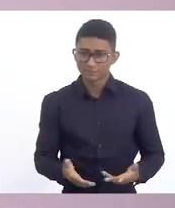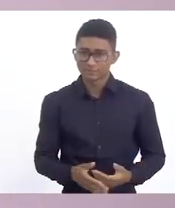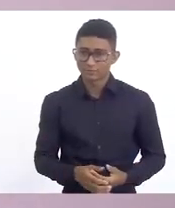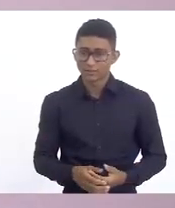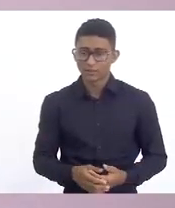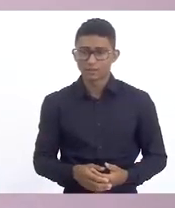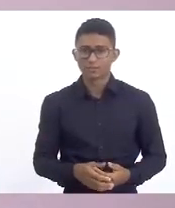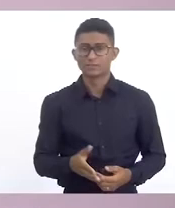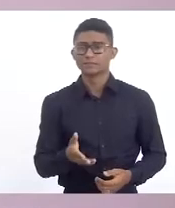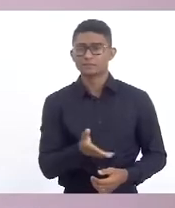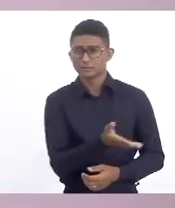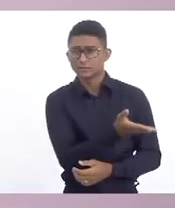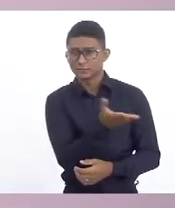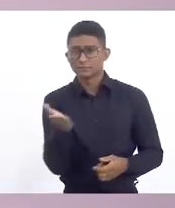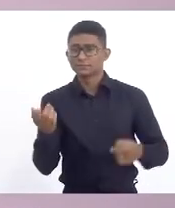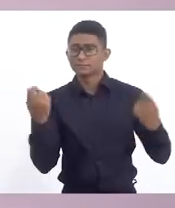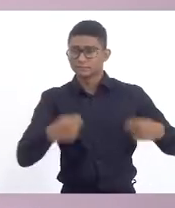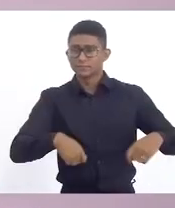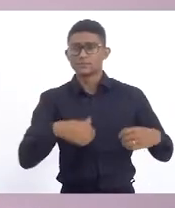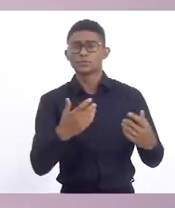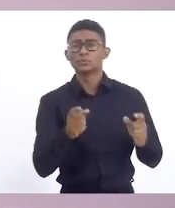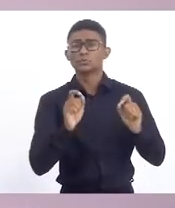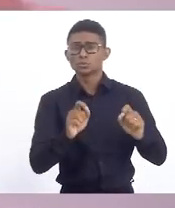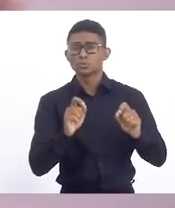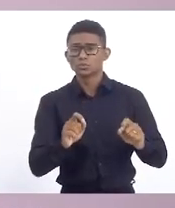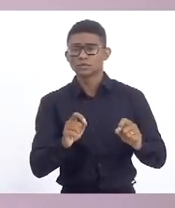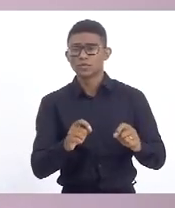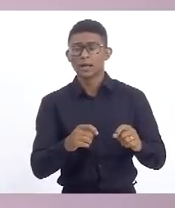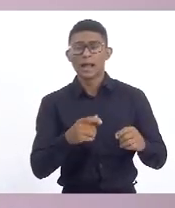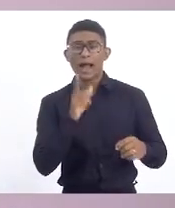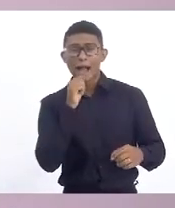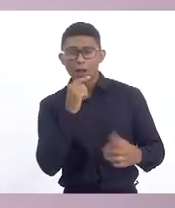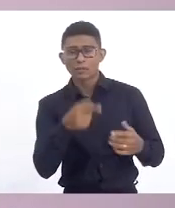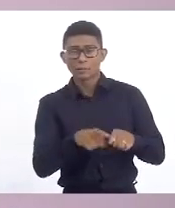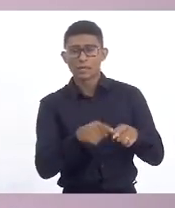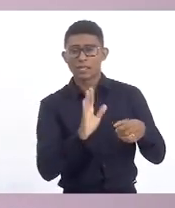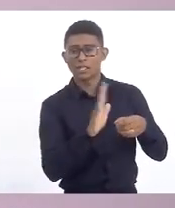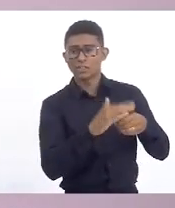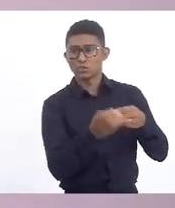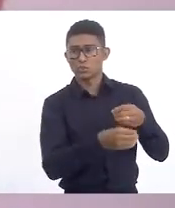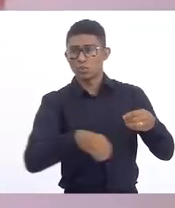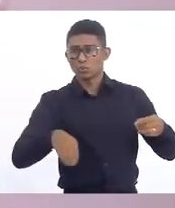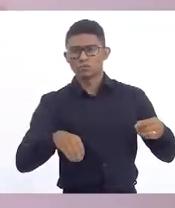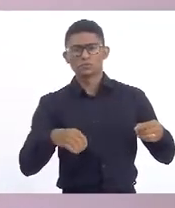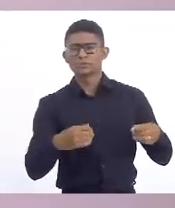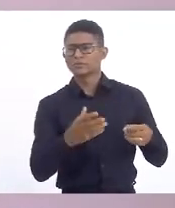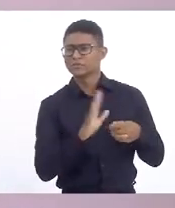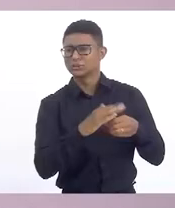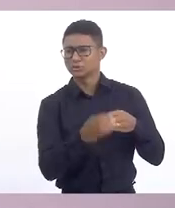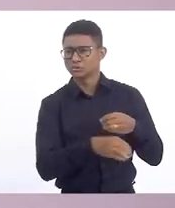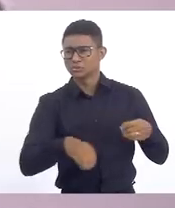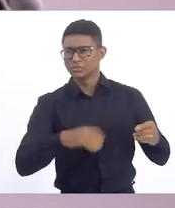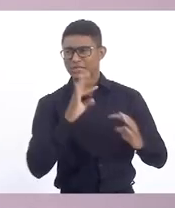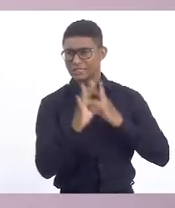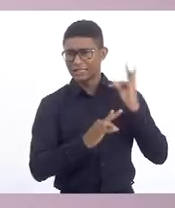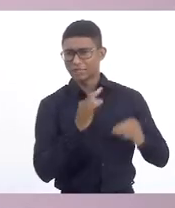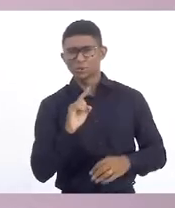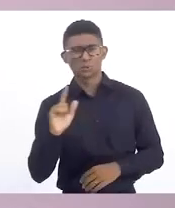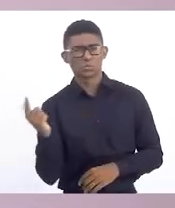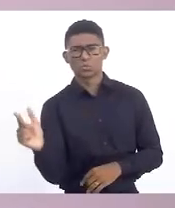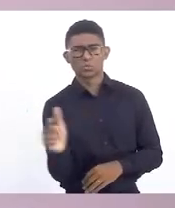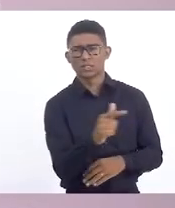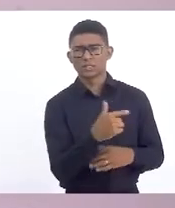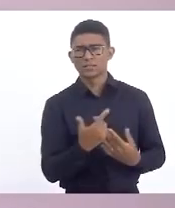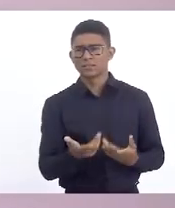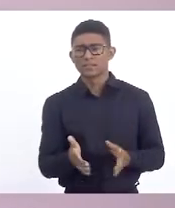Mais Saneamento como a responsável para água e esgoto. Cadê o esgoto tratado da Zona Oeste? Não tem. A água só existe quando existe a possibilidade